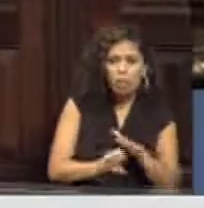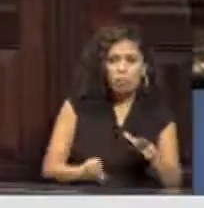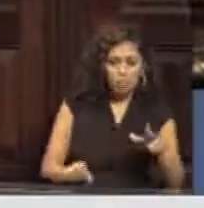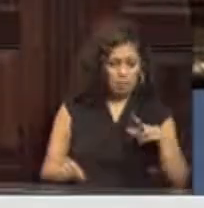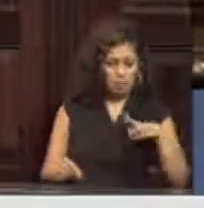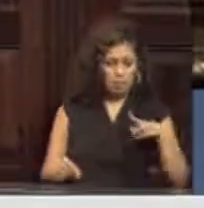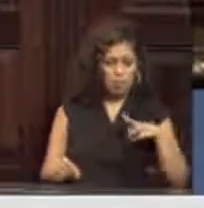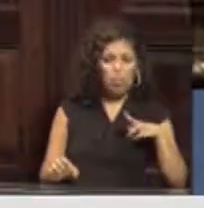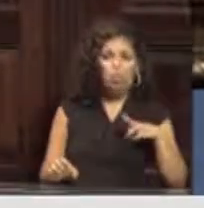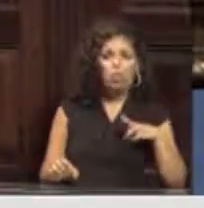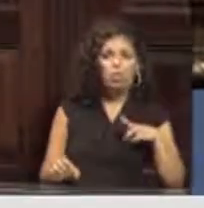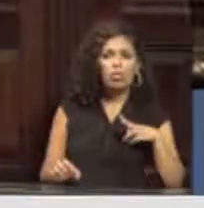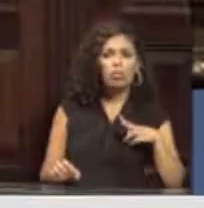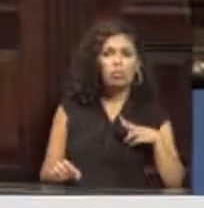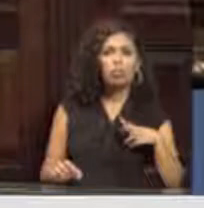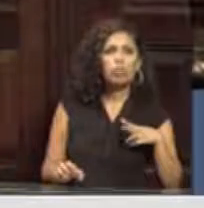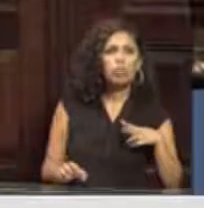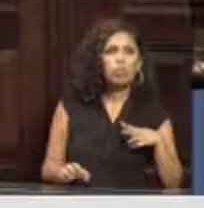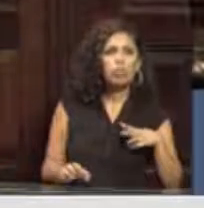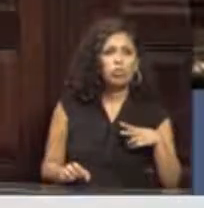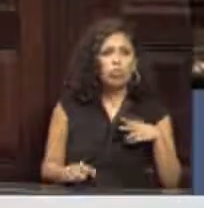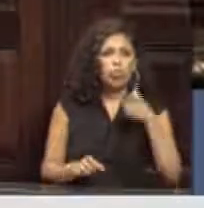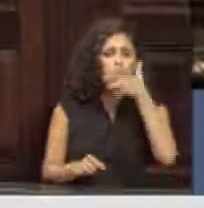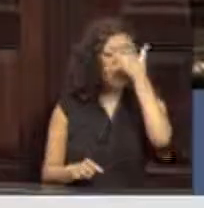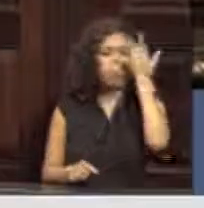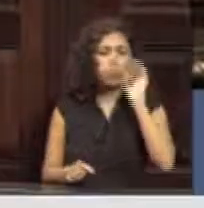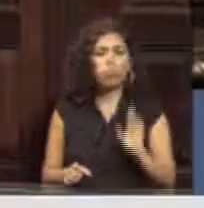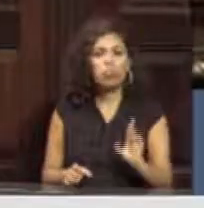liberalismo, personalidades como Abílio Diniz.